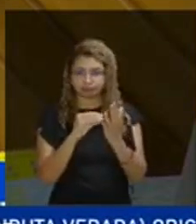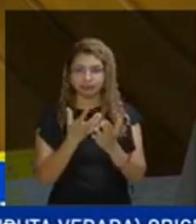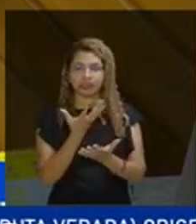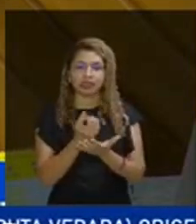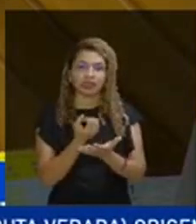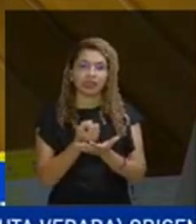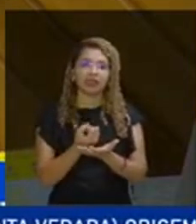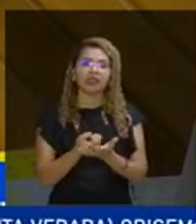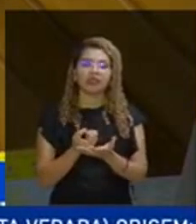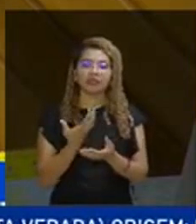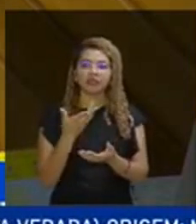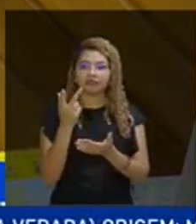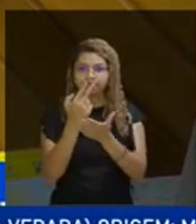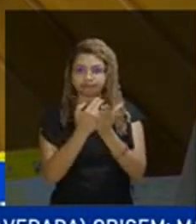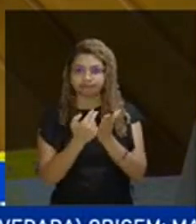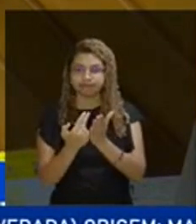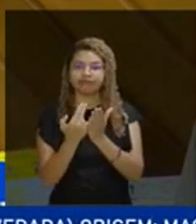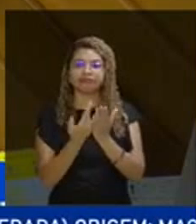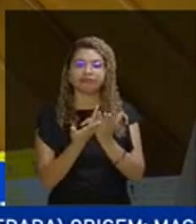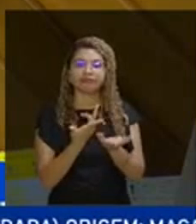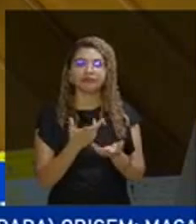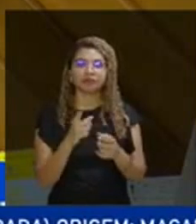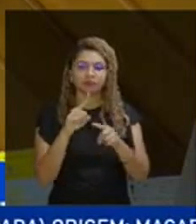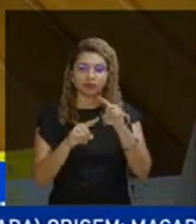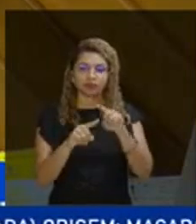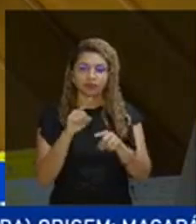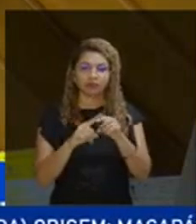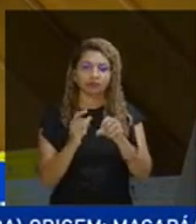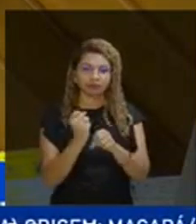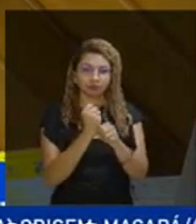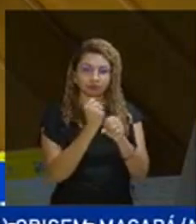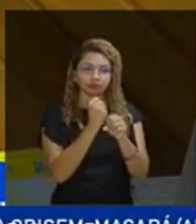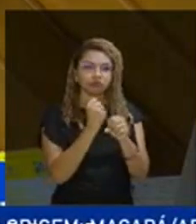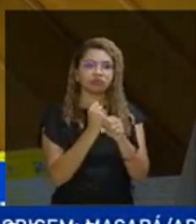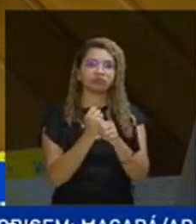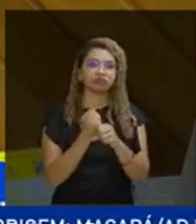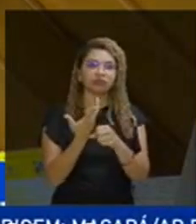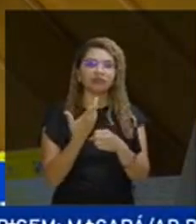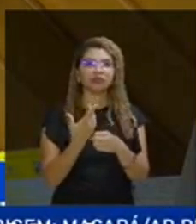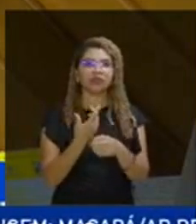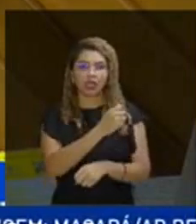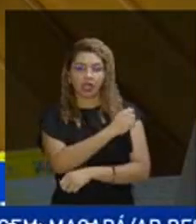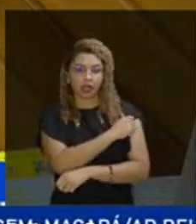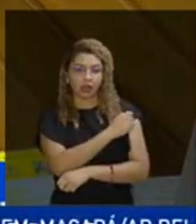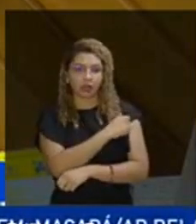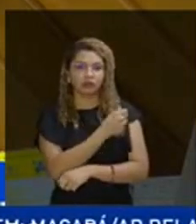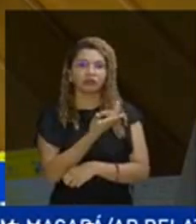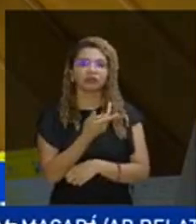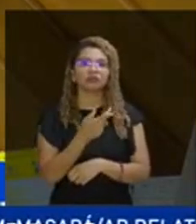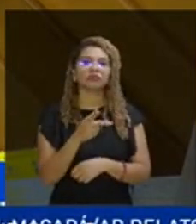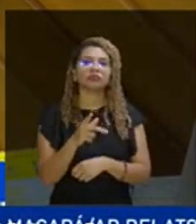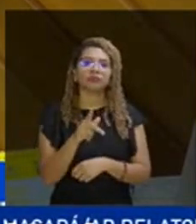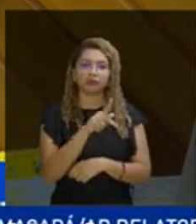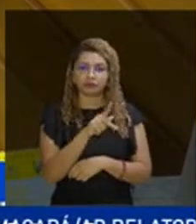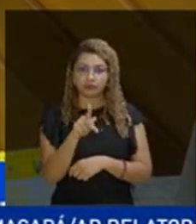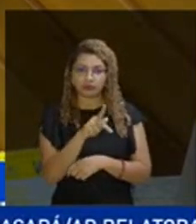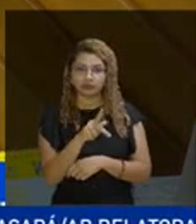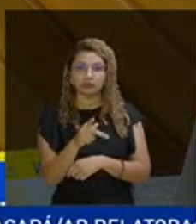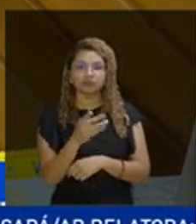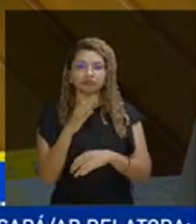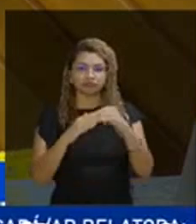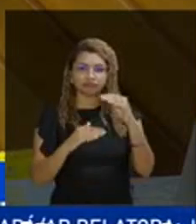bens públicos com a presença de transeuntes, profissionais de saúde, alunos e professores para utilização em propaganda